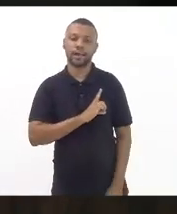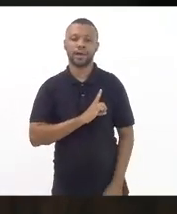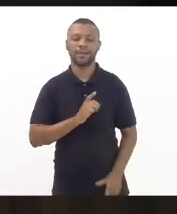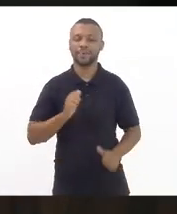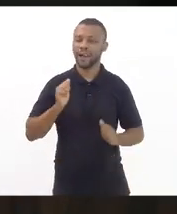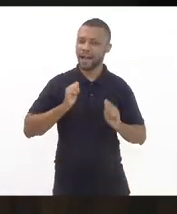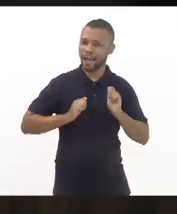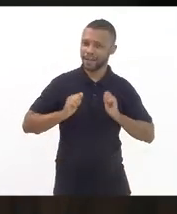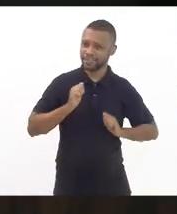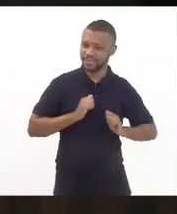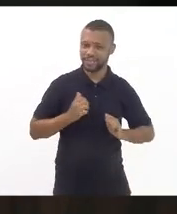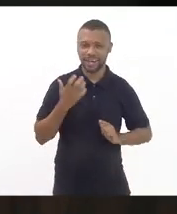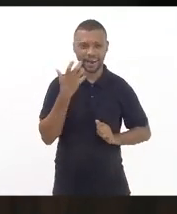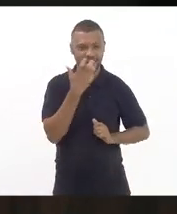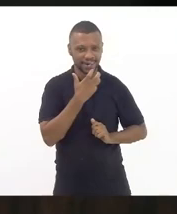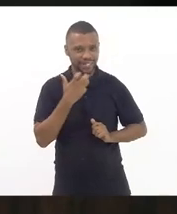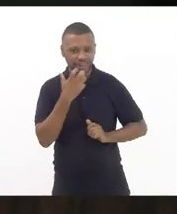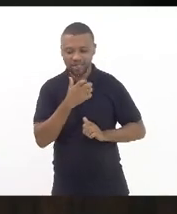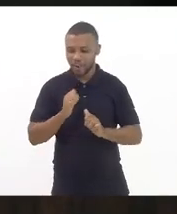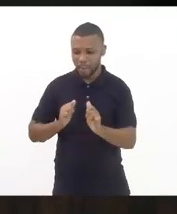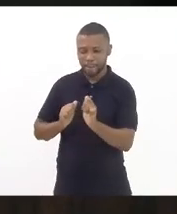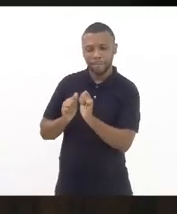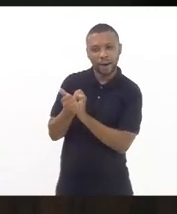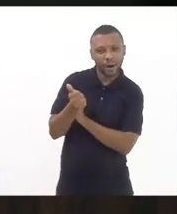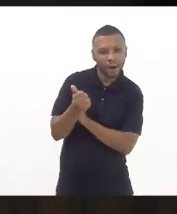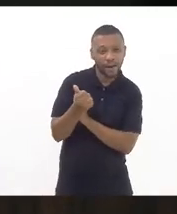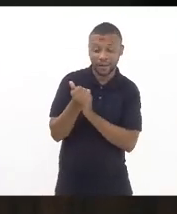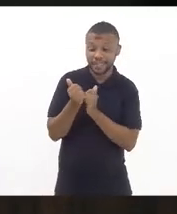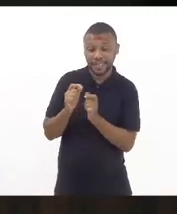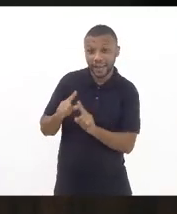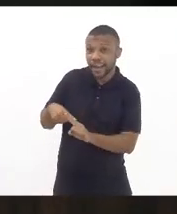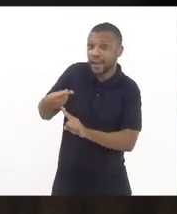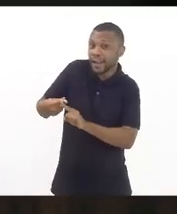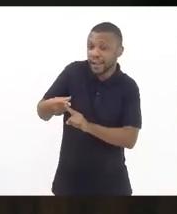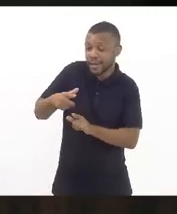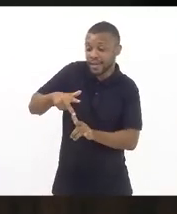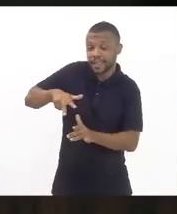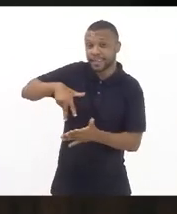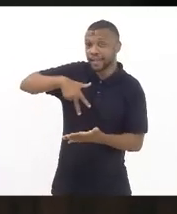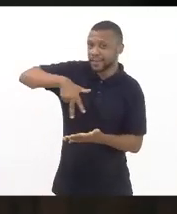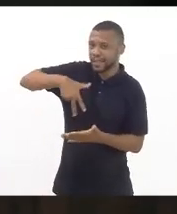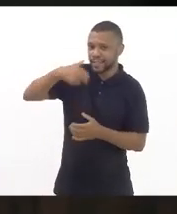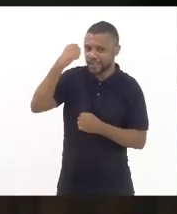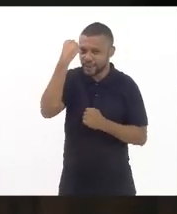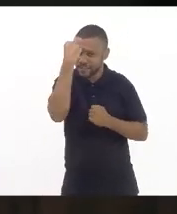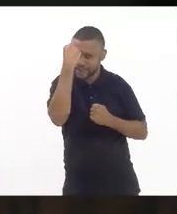artista, cantor, compositor, jogador de futebol e dançarino...